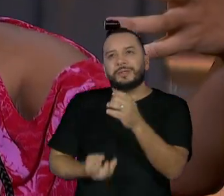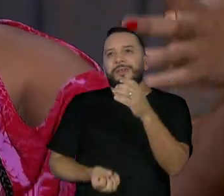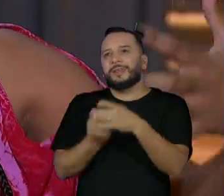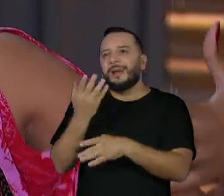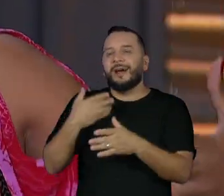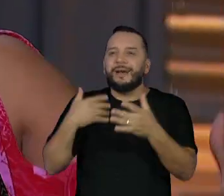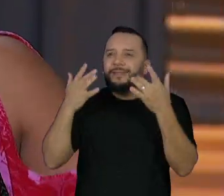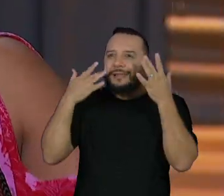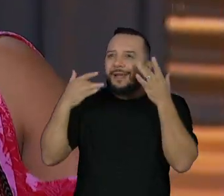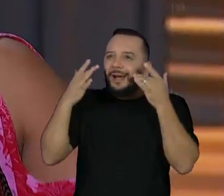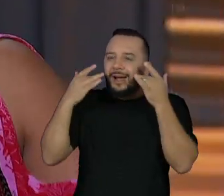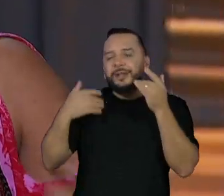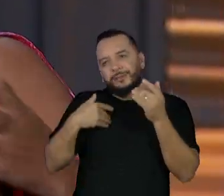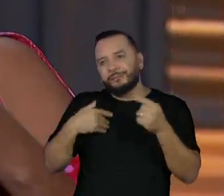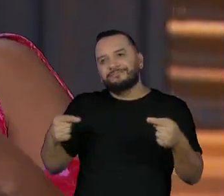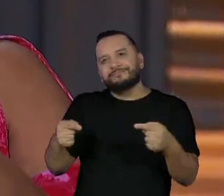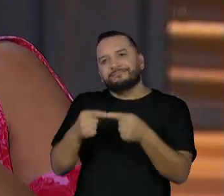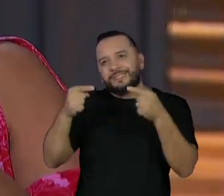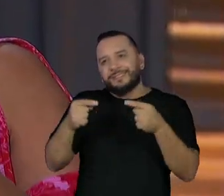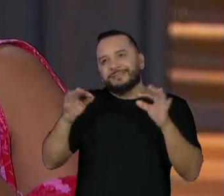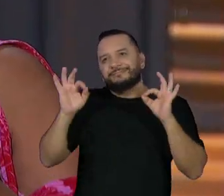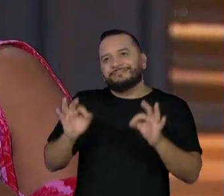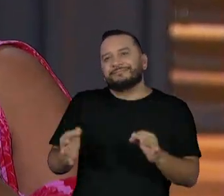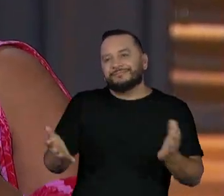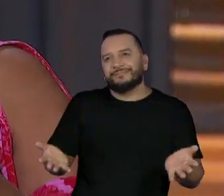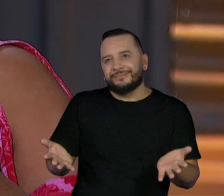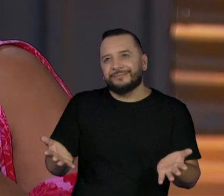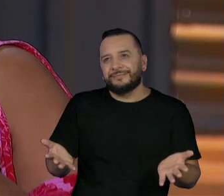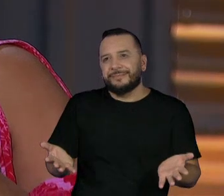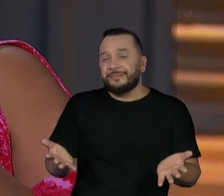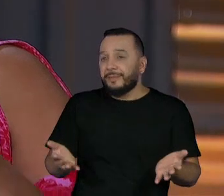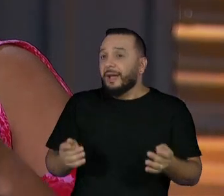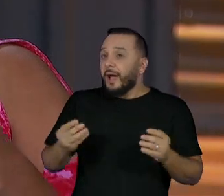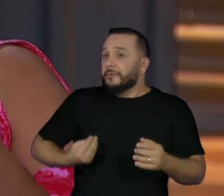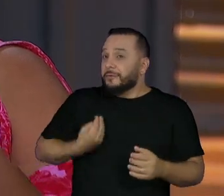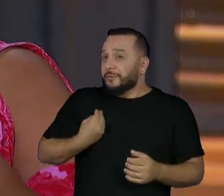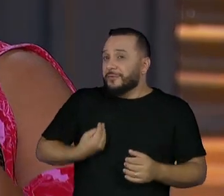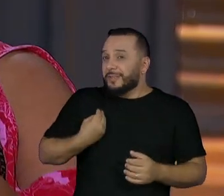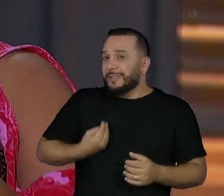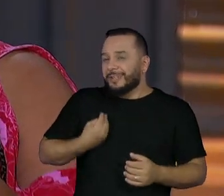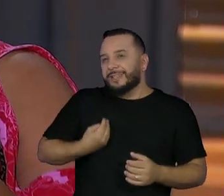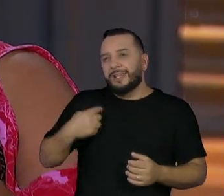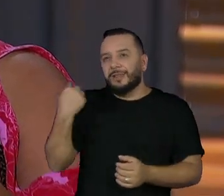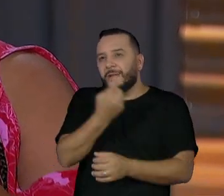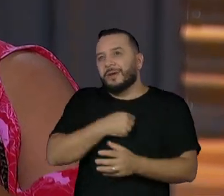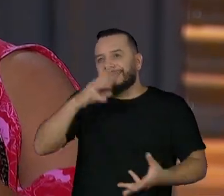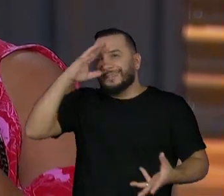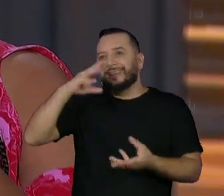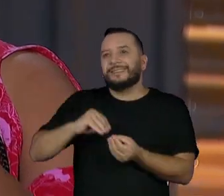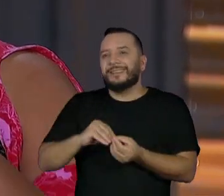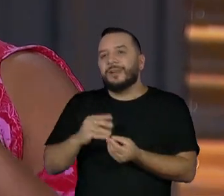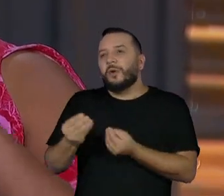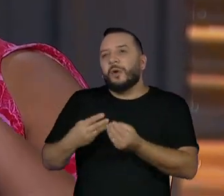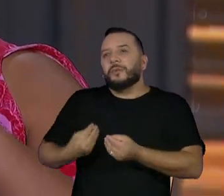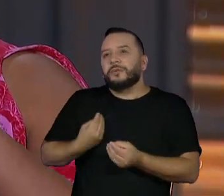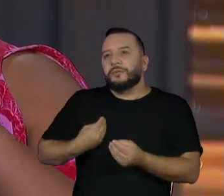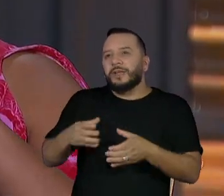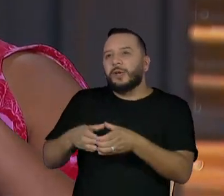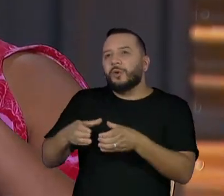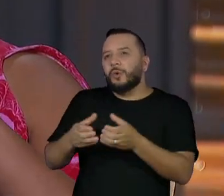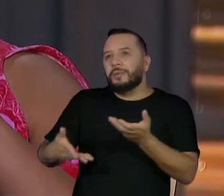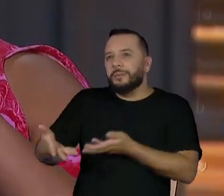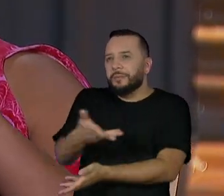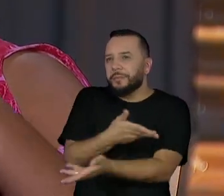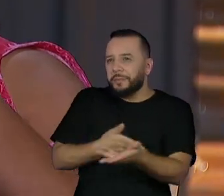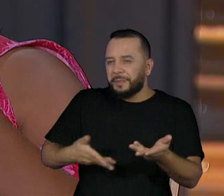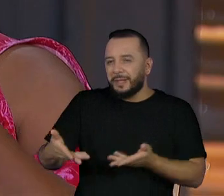peça, né, que faça sentido. E aí, isso faz com que a vida seja a gente entender como viver em coletivo,